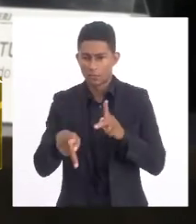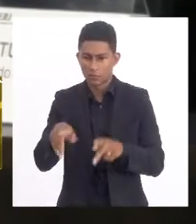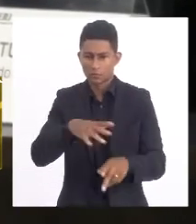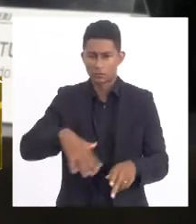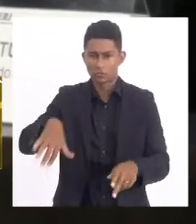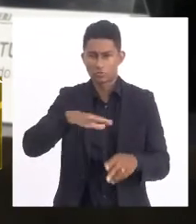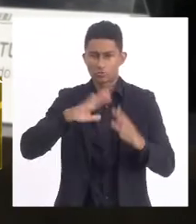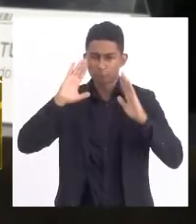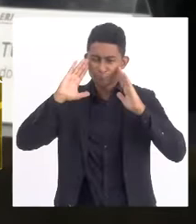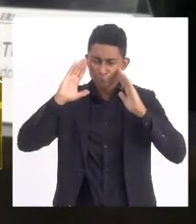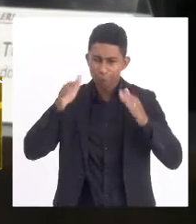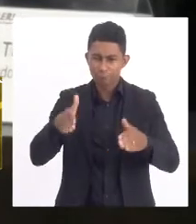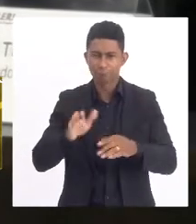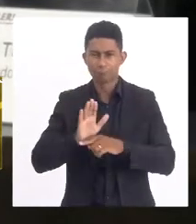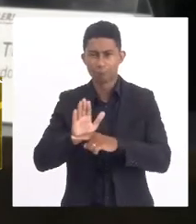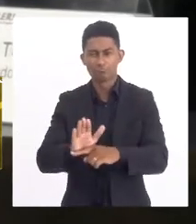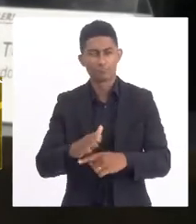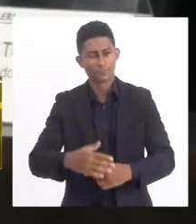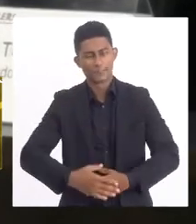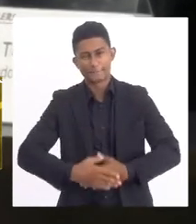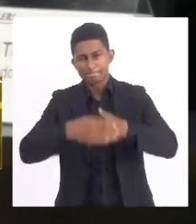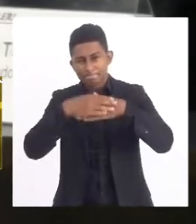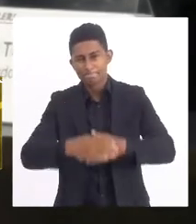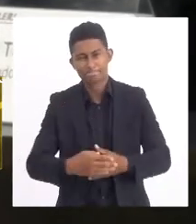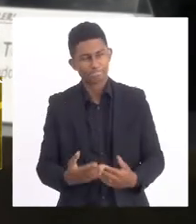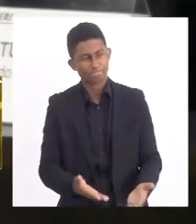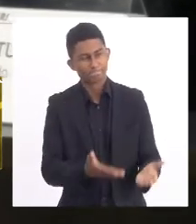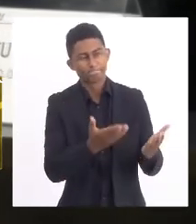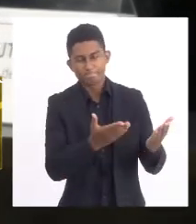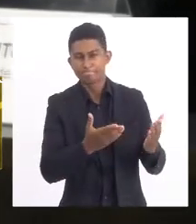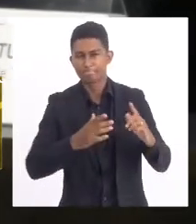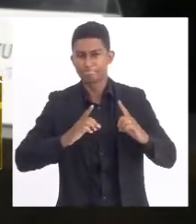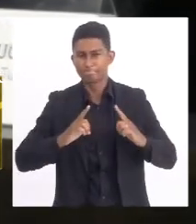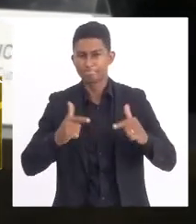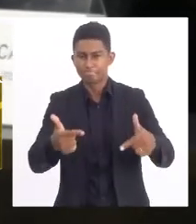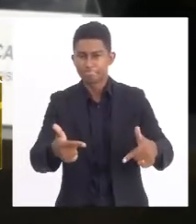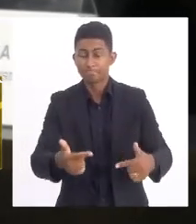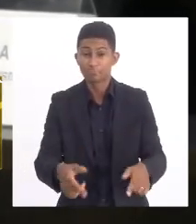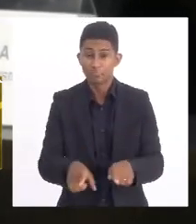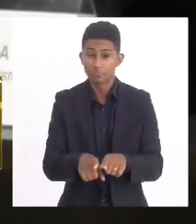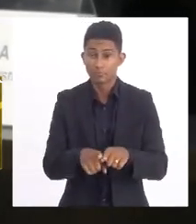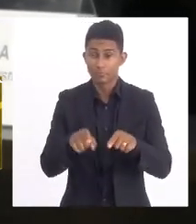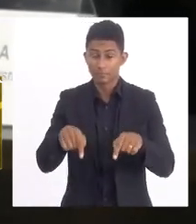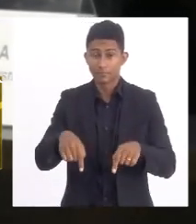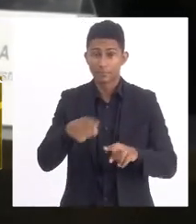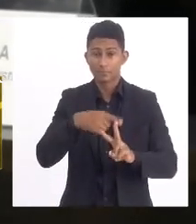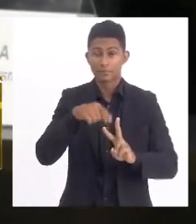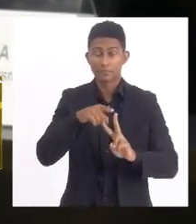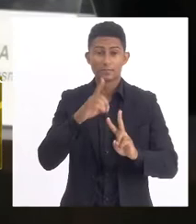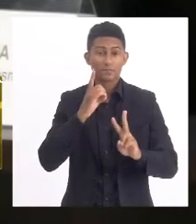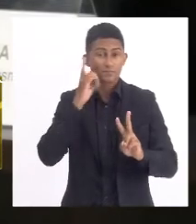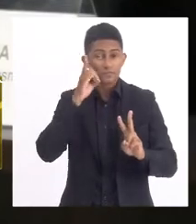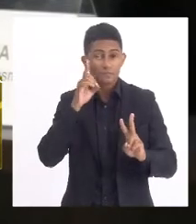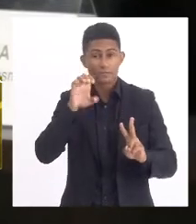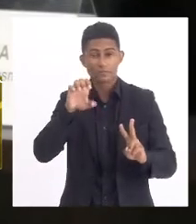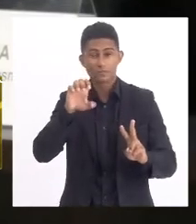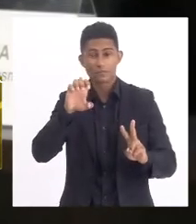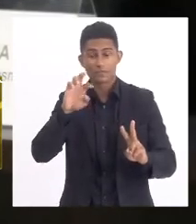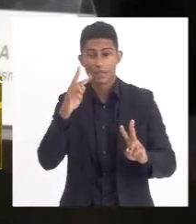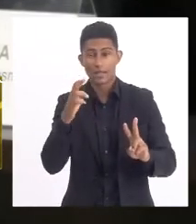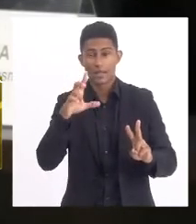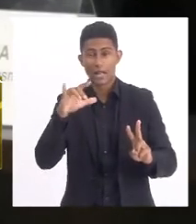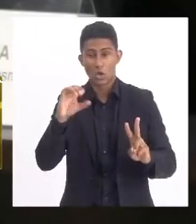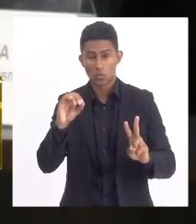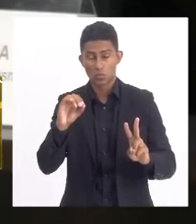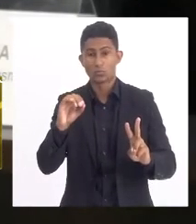Janeiro seja cumprimentar e parabenizar pela iniciativa comprimento é que o deputado federal Hélio óptico através de